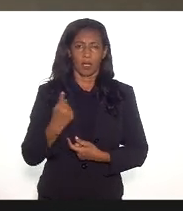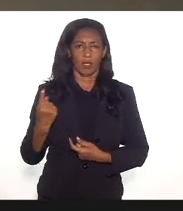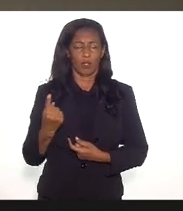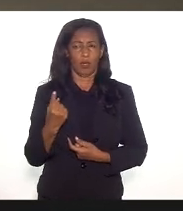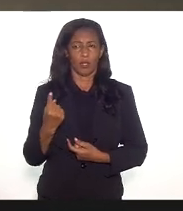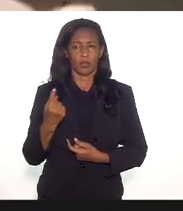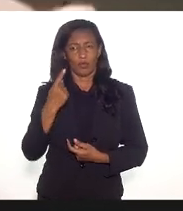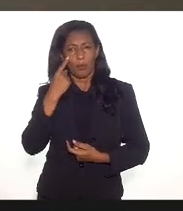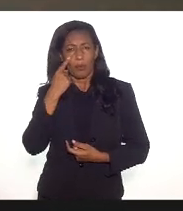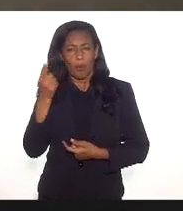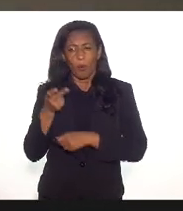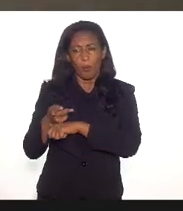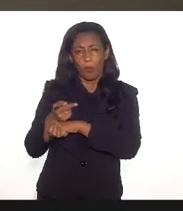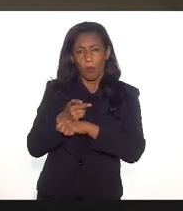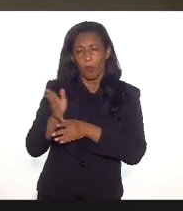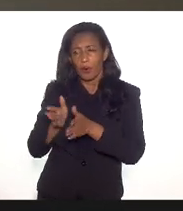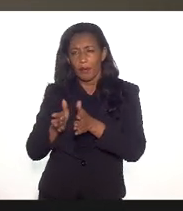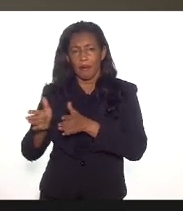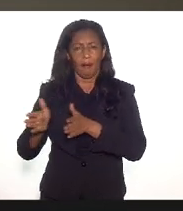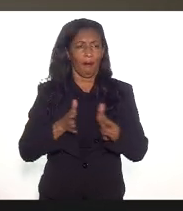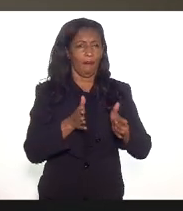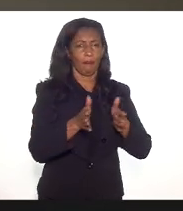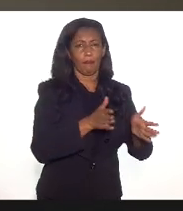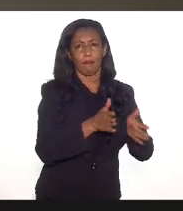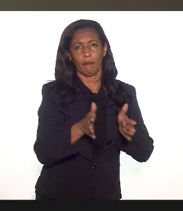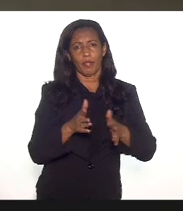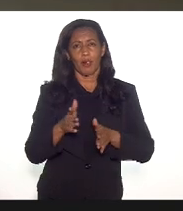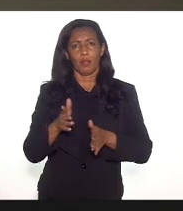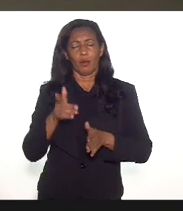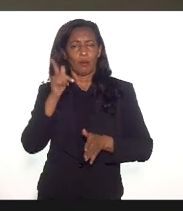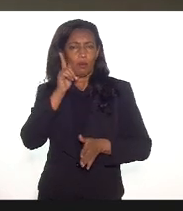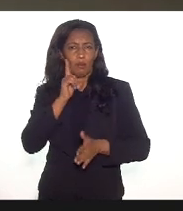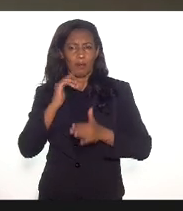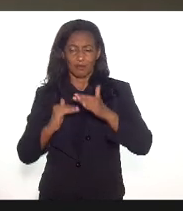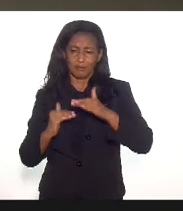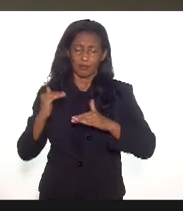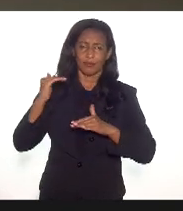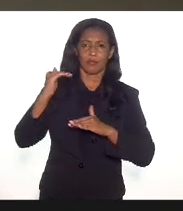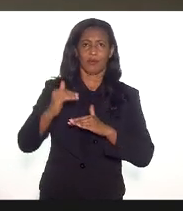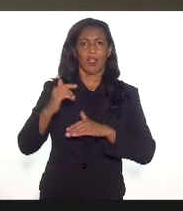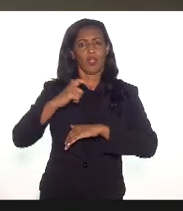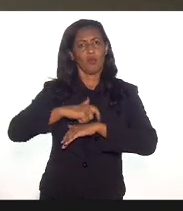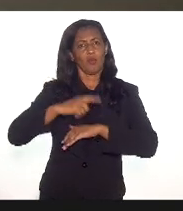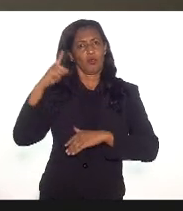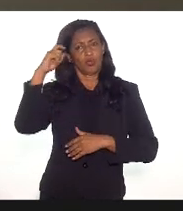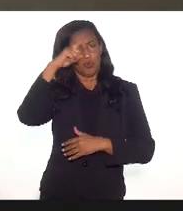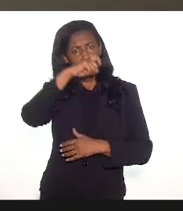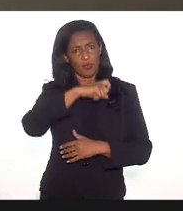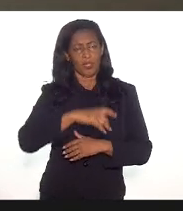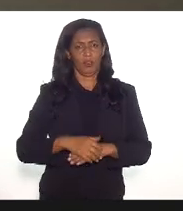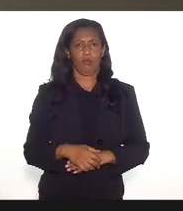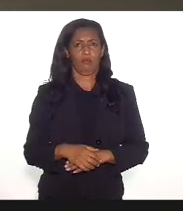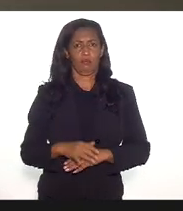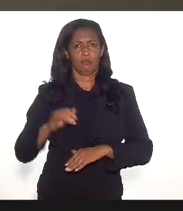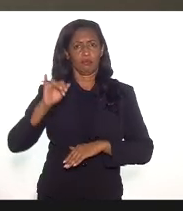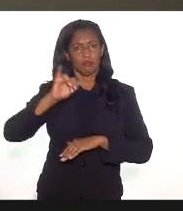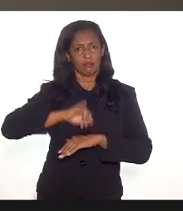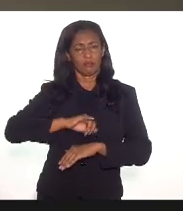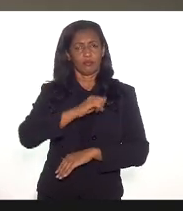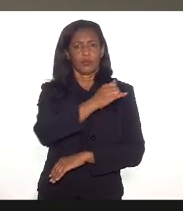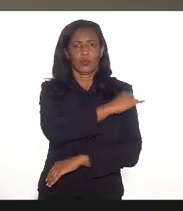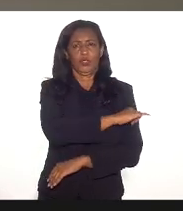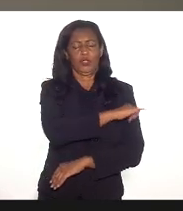alternativas para poder superar esse momento difícil da economia fluminense e das finanças